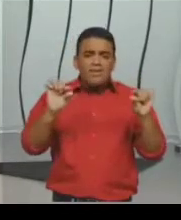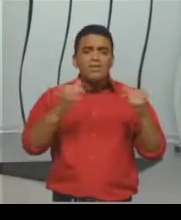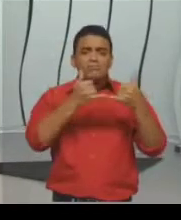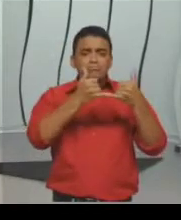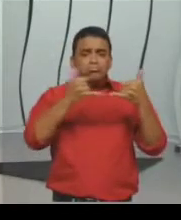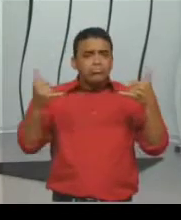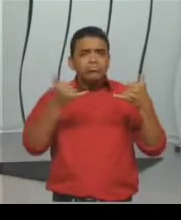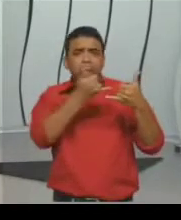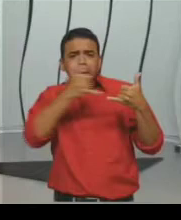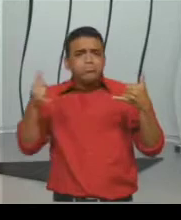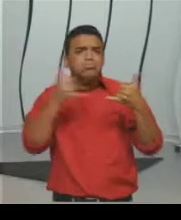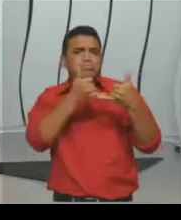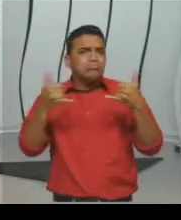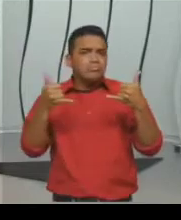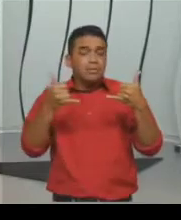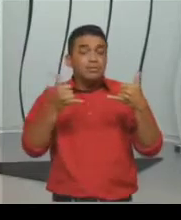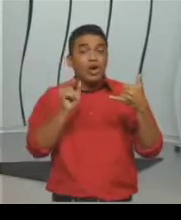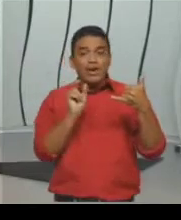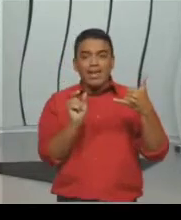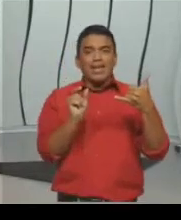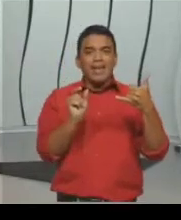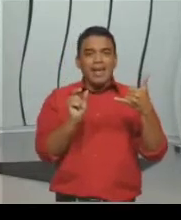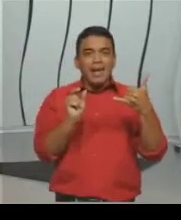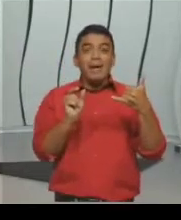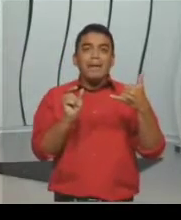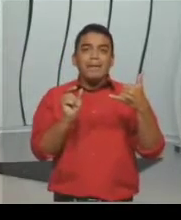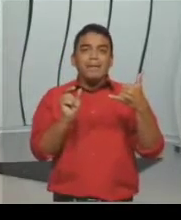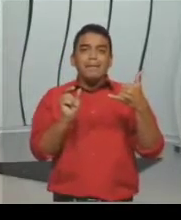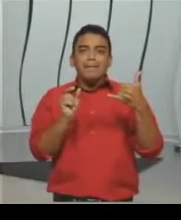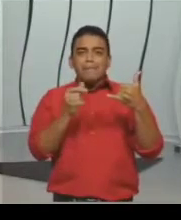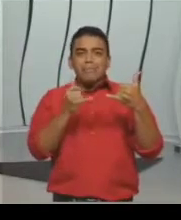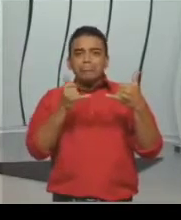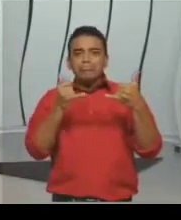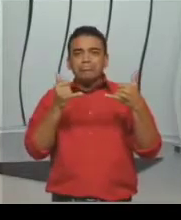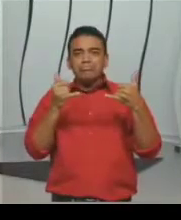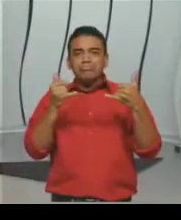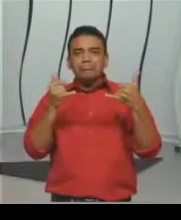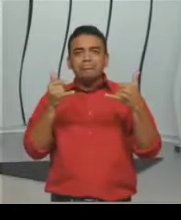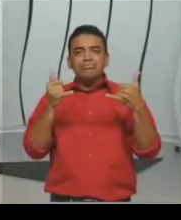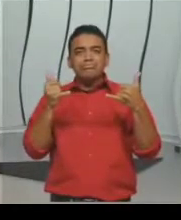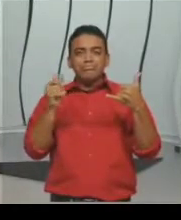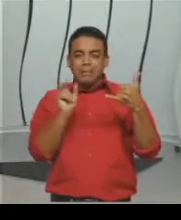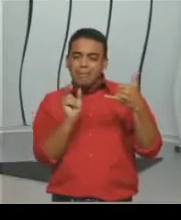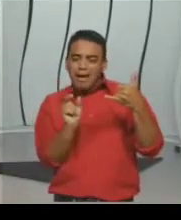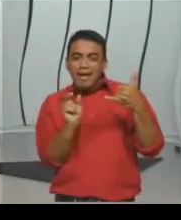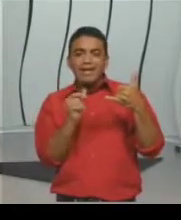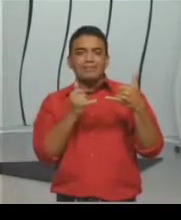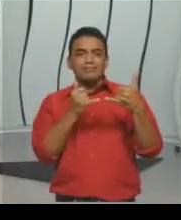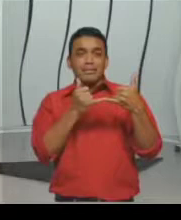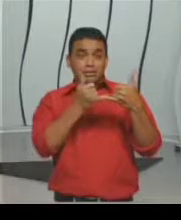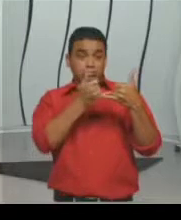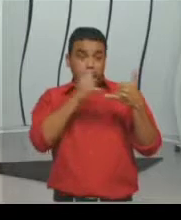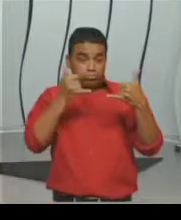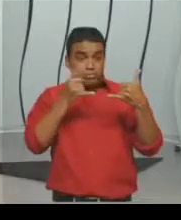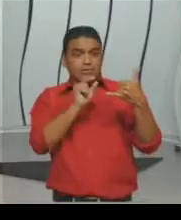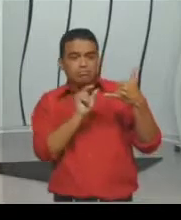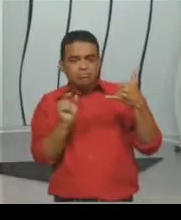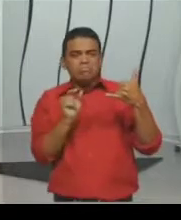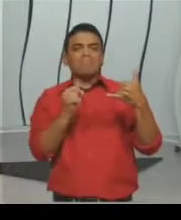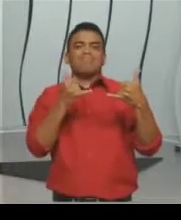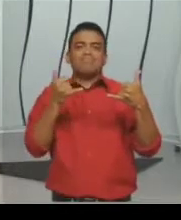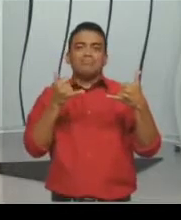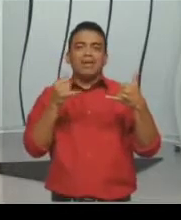passa rapidamente. Quando ela encontra um resistor, ela vai passar mais devagar, porque aquele resistor, como o próprio nome indica,